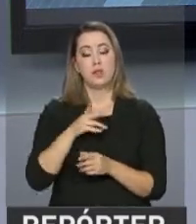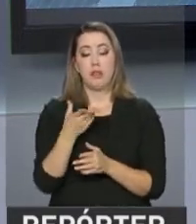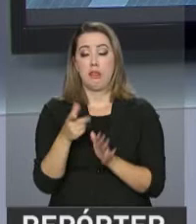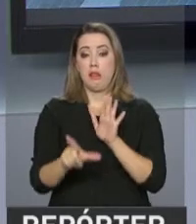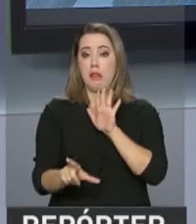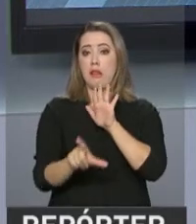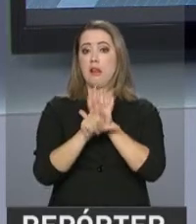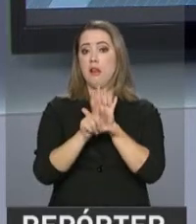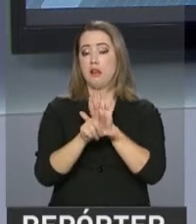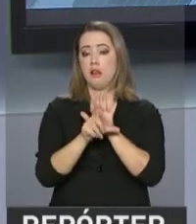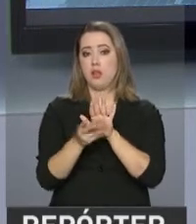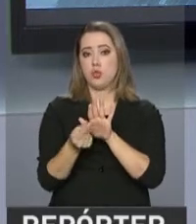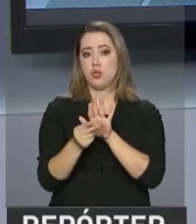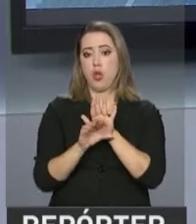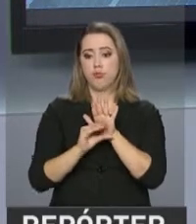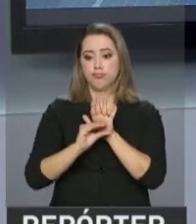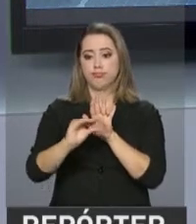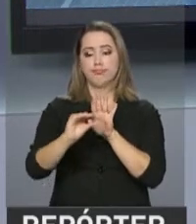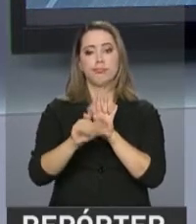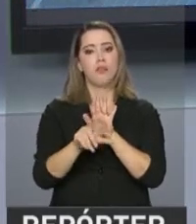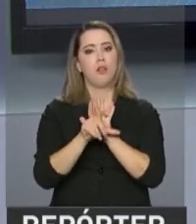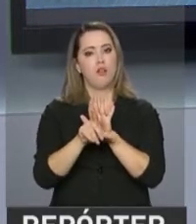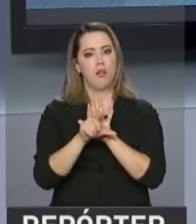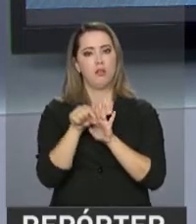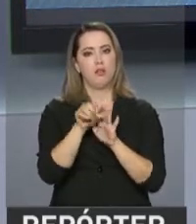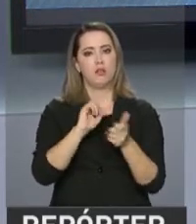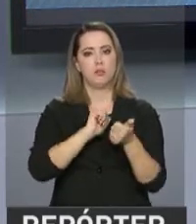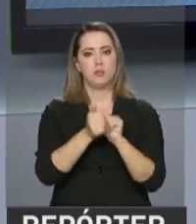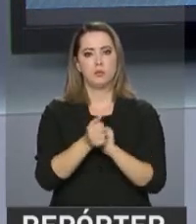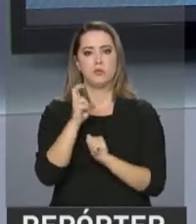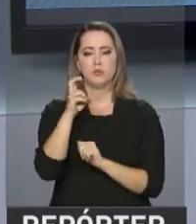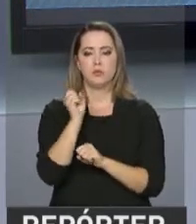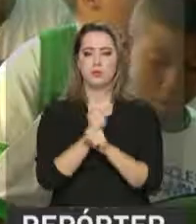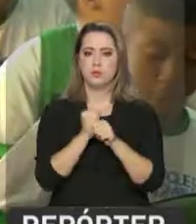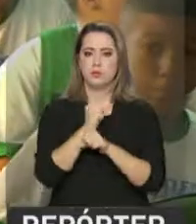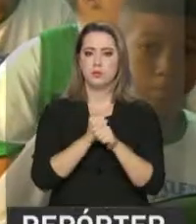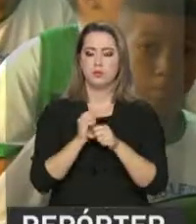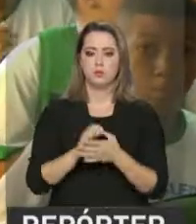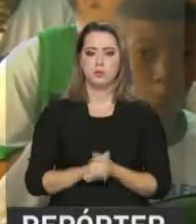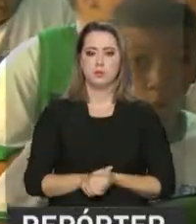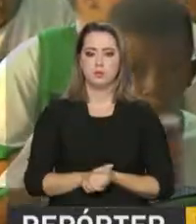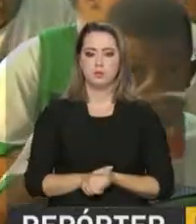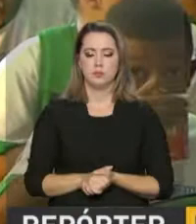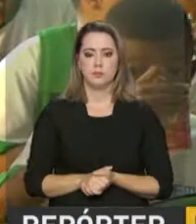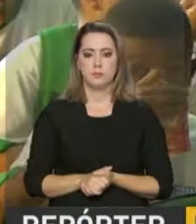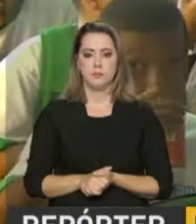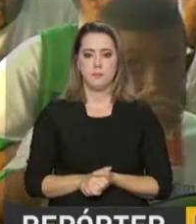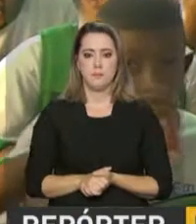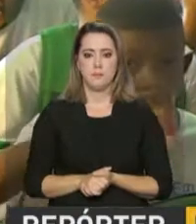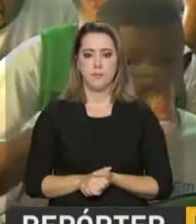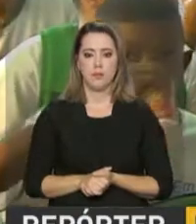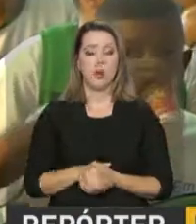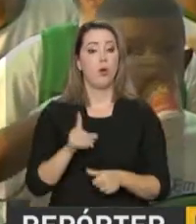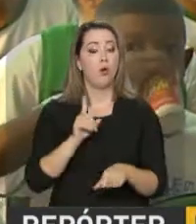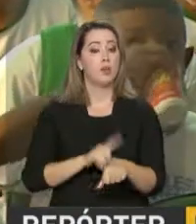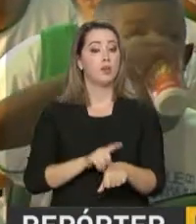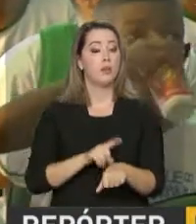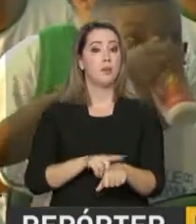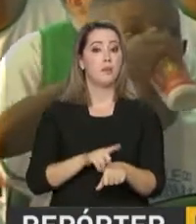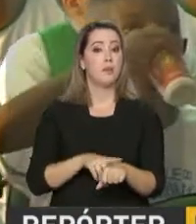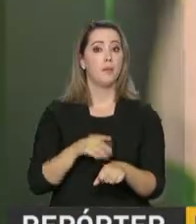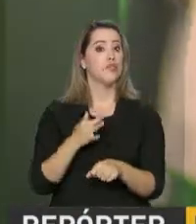lei de incentivo ao esporte e que completou cinco anos em período de férias